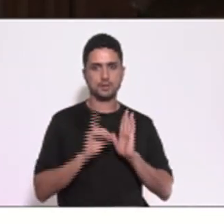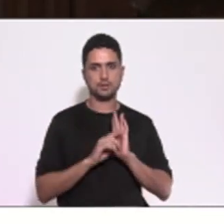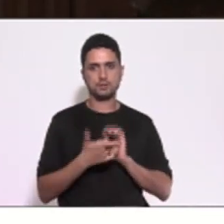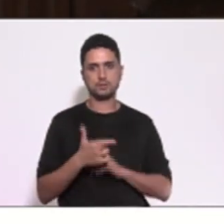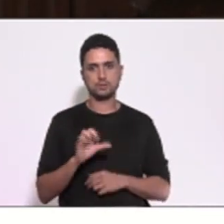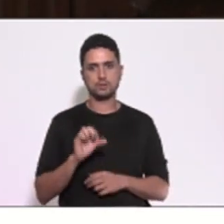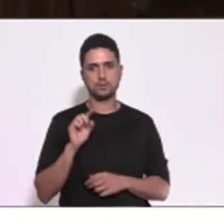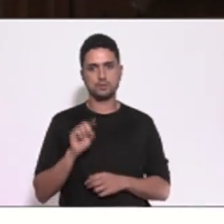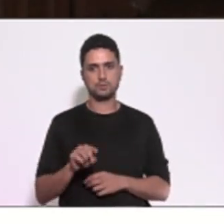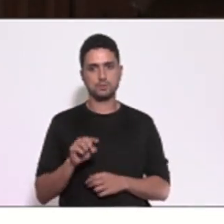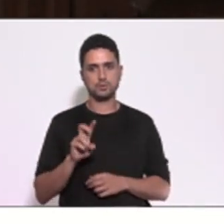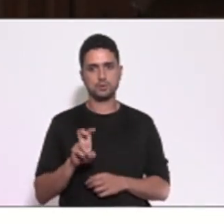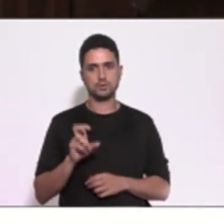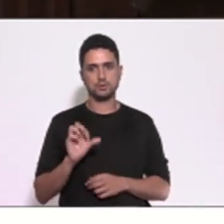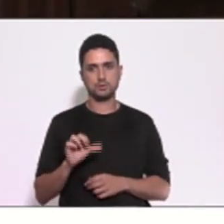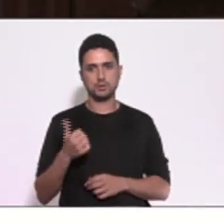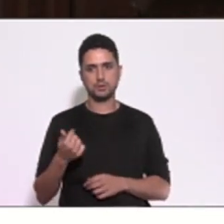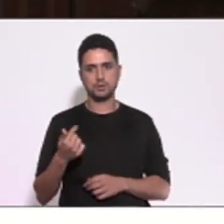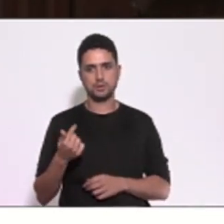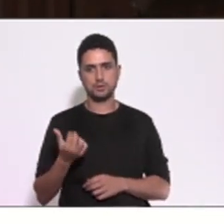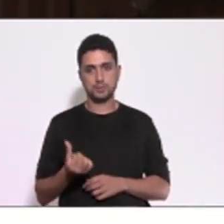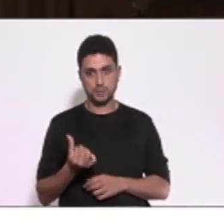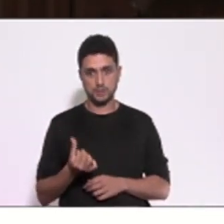29.596, tombou